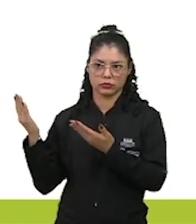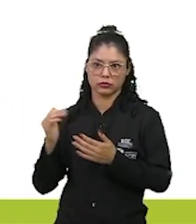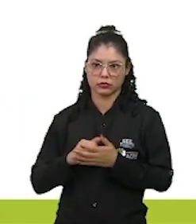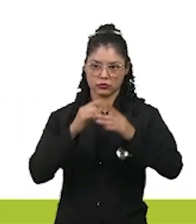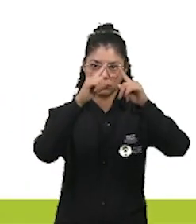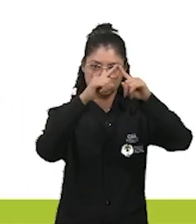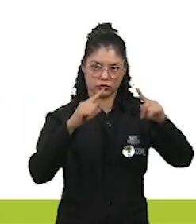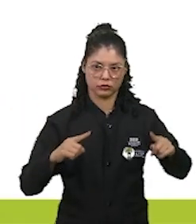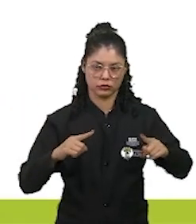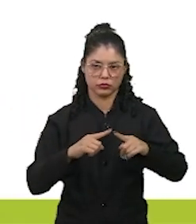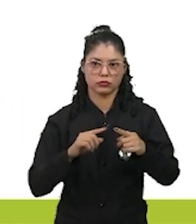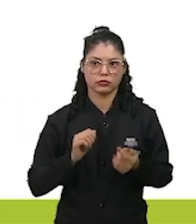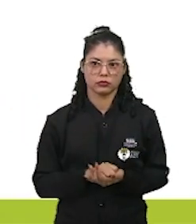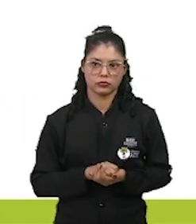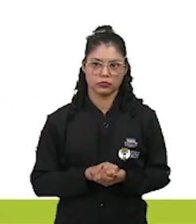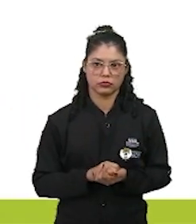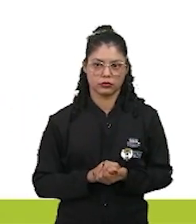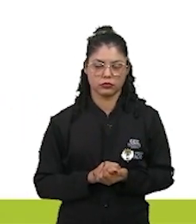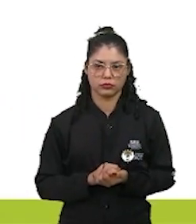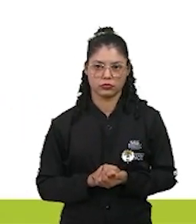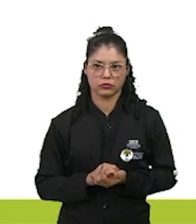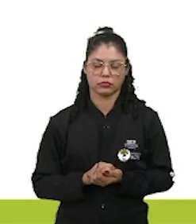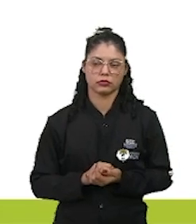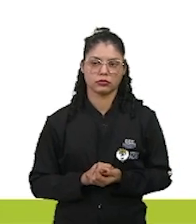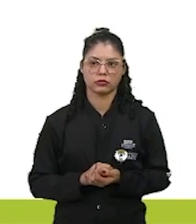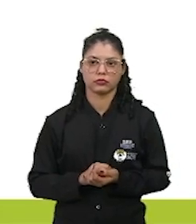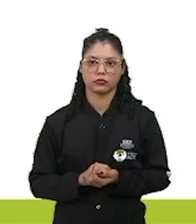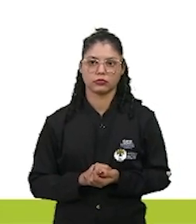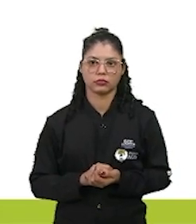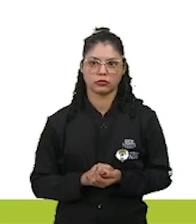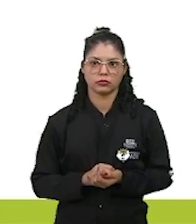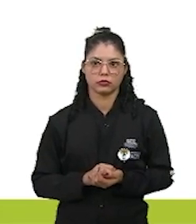triângulo, eu vou ter